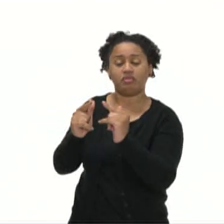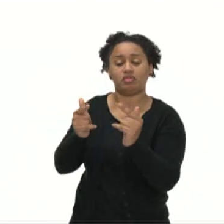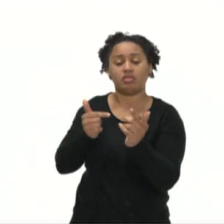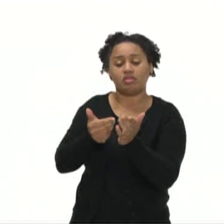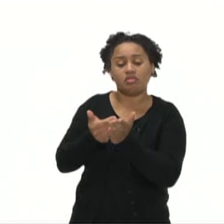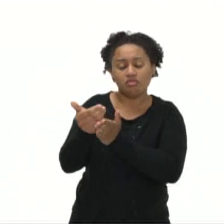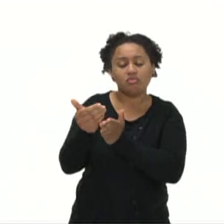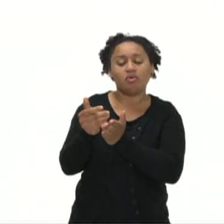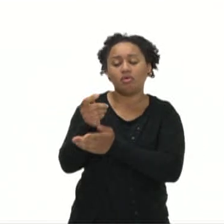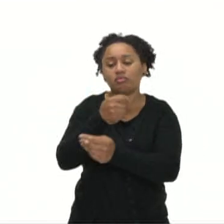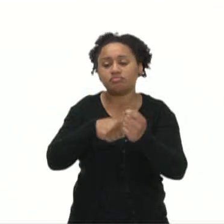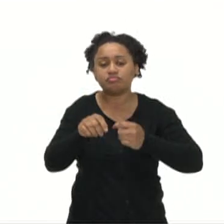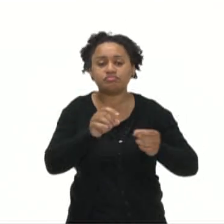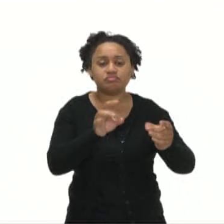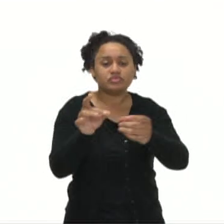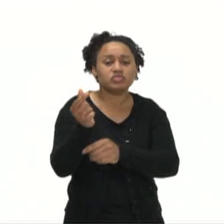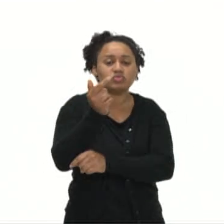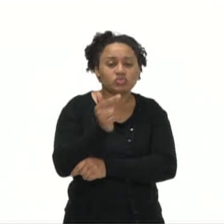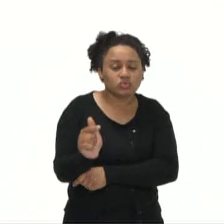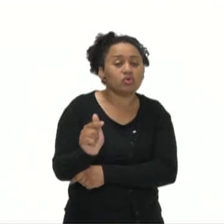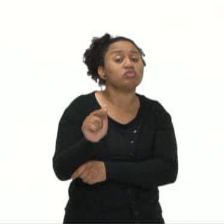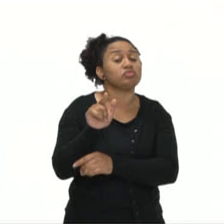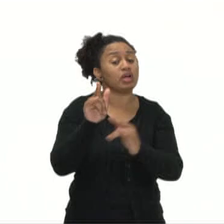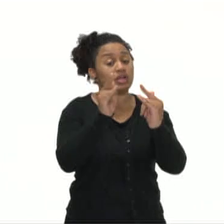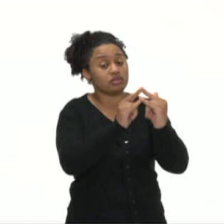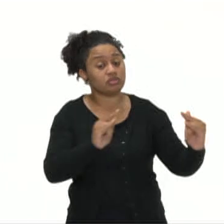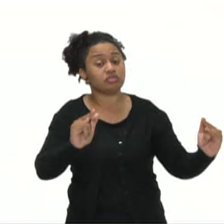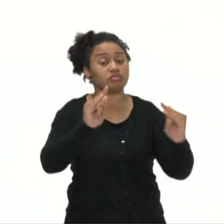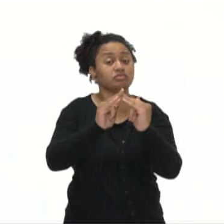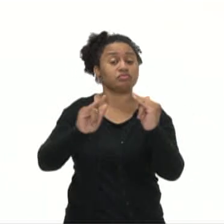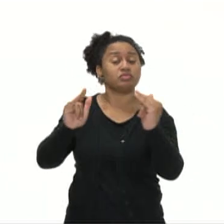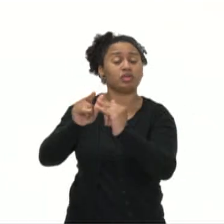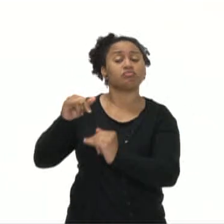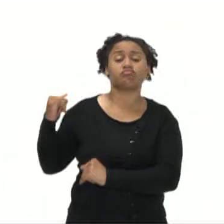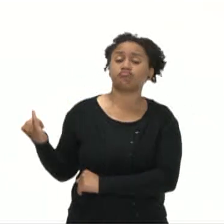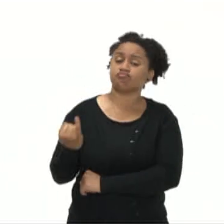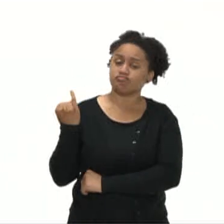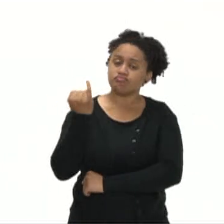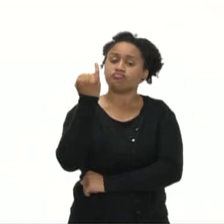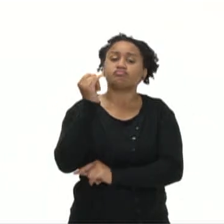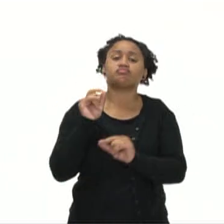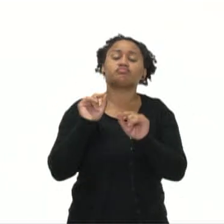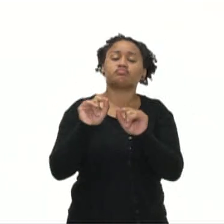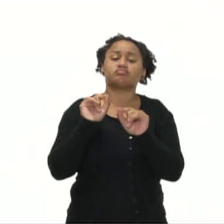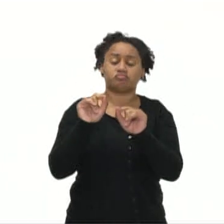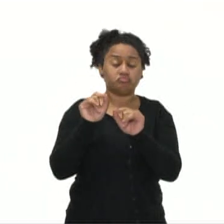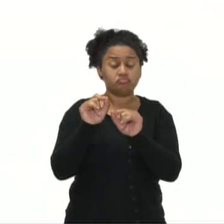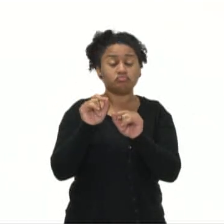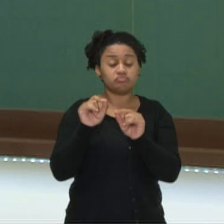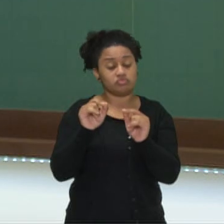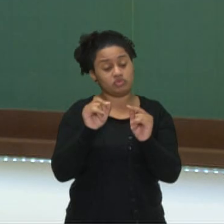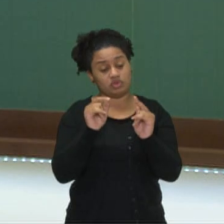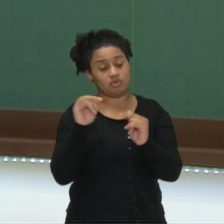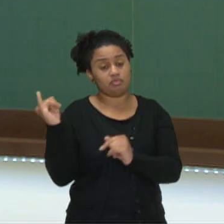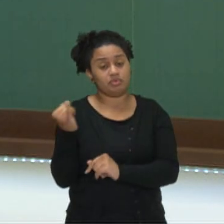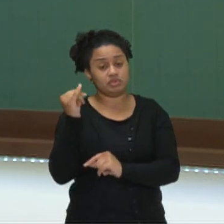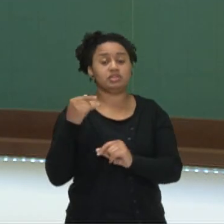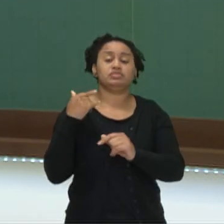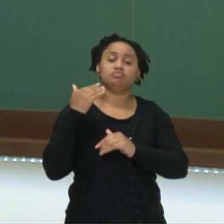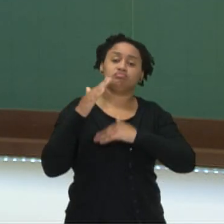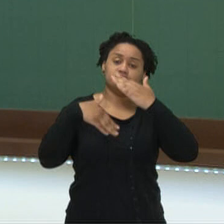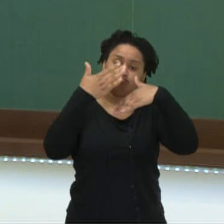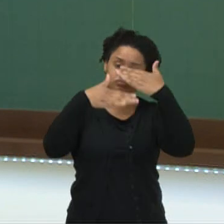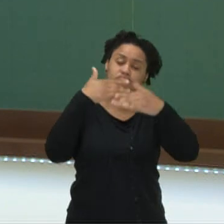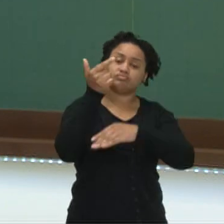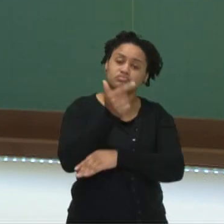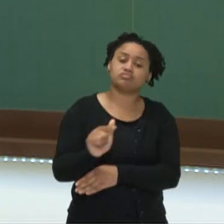renascimento do comércio. As feiras, pessoal, vai ser muito importante, vão ser muito importantes, né? Foram muito importantes para esse renascimento